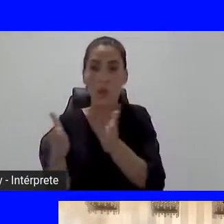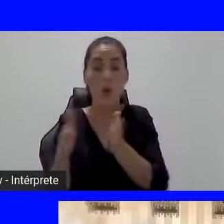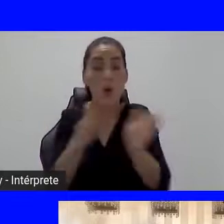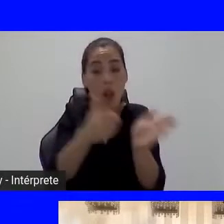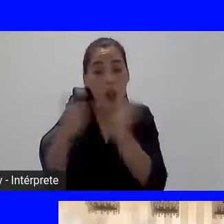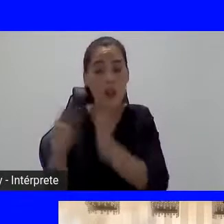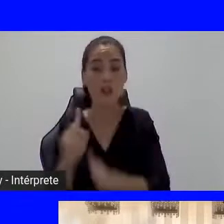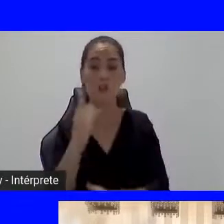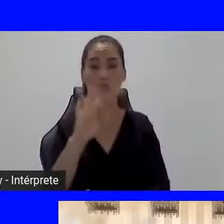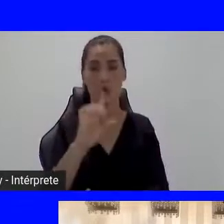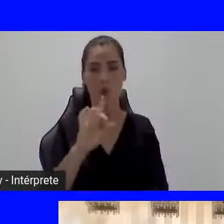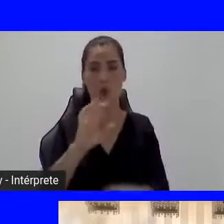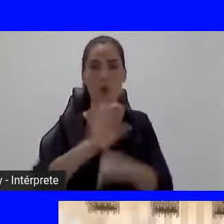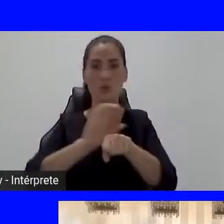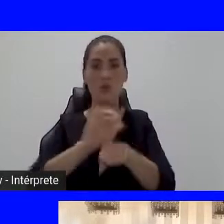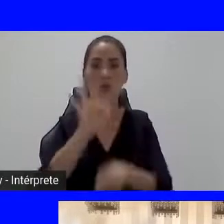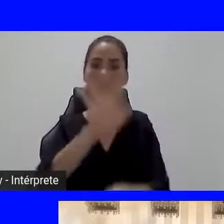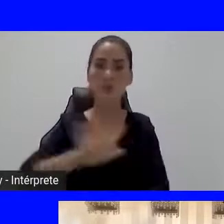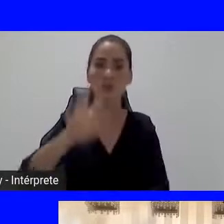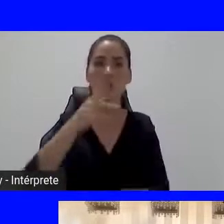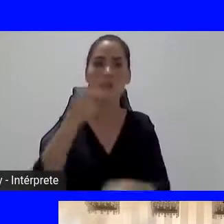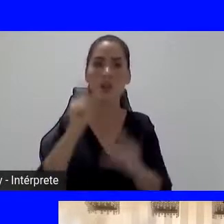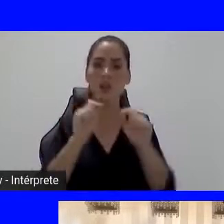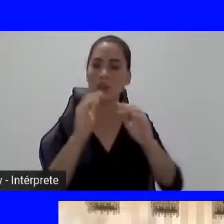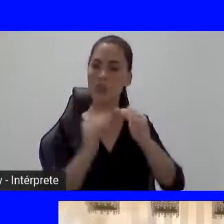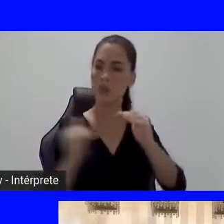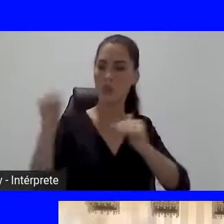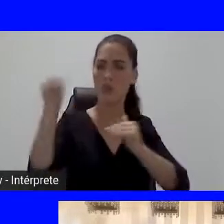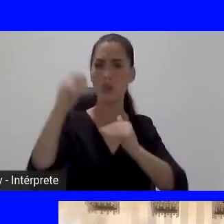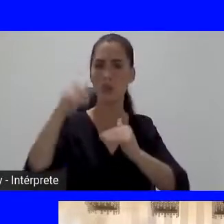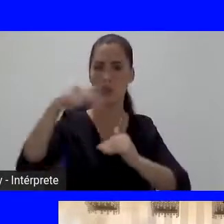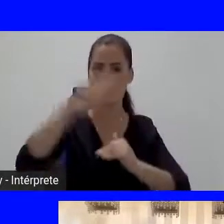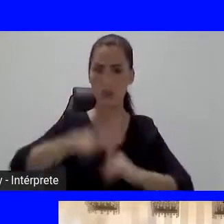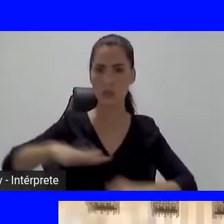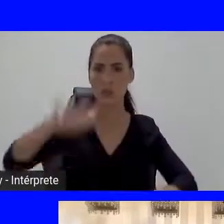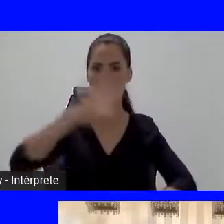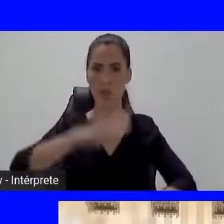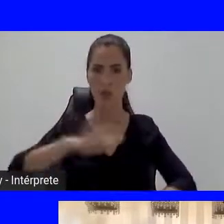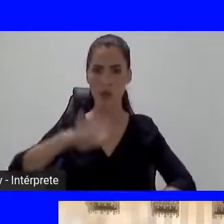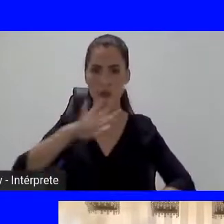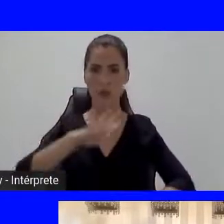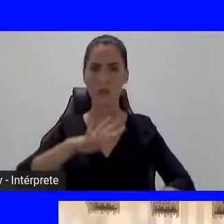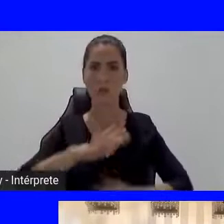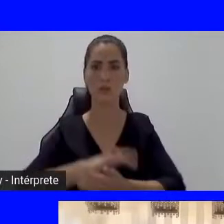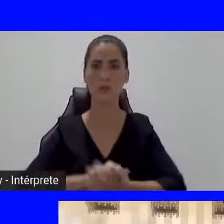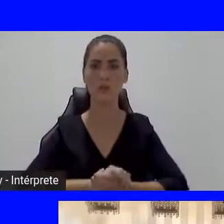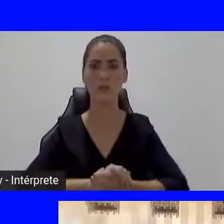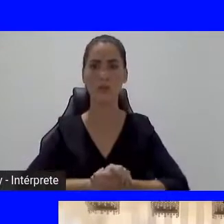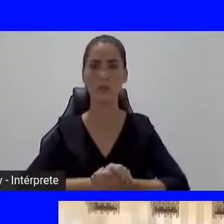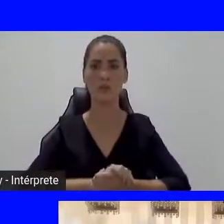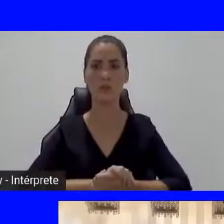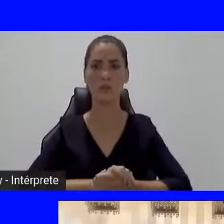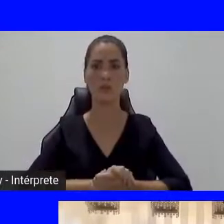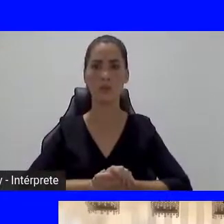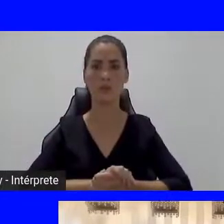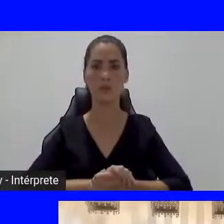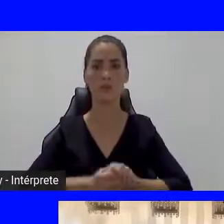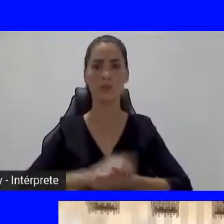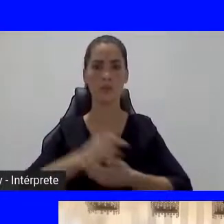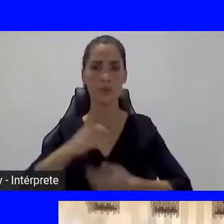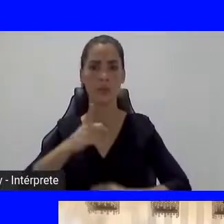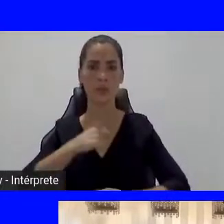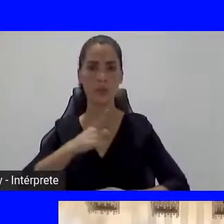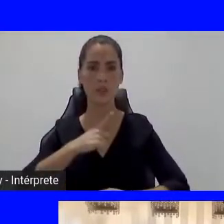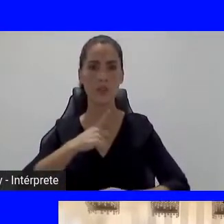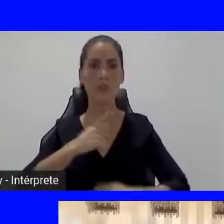Constituição Federal fala na nossa soberania nacional e que nós, como signatários que somos e temos assento no Conselho de Segurança da